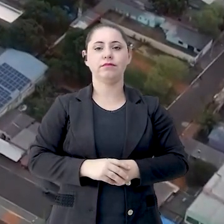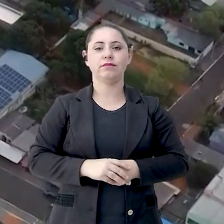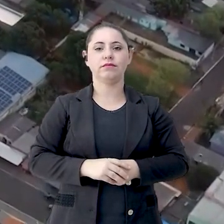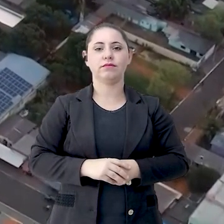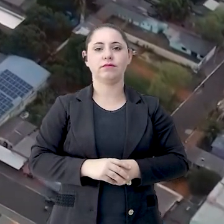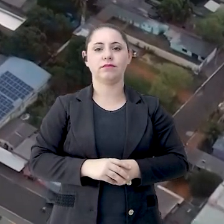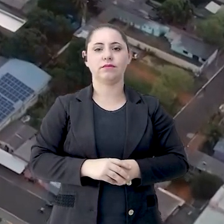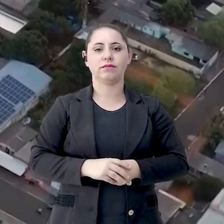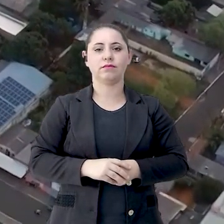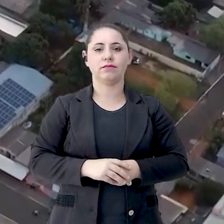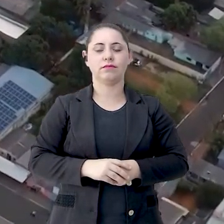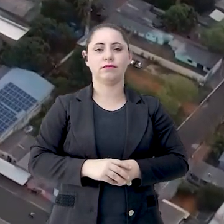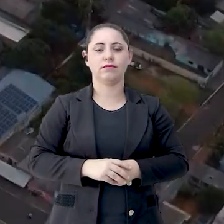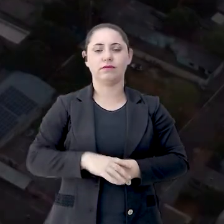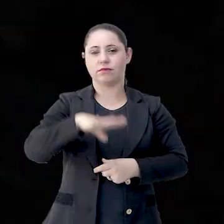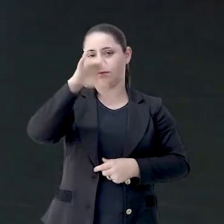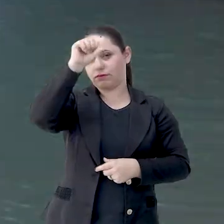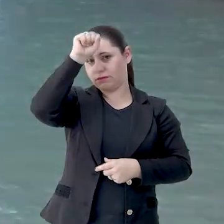19.721 habitantes.